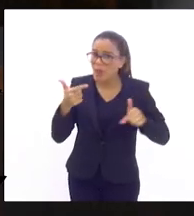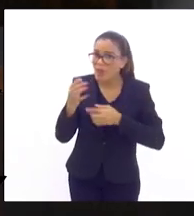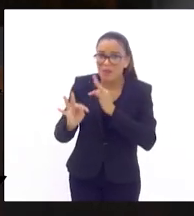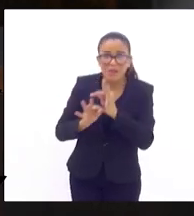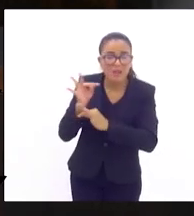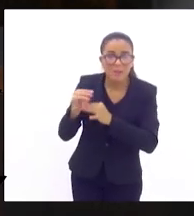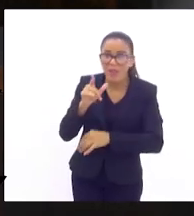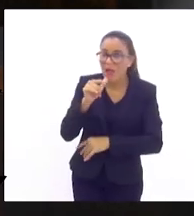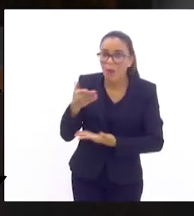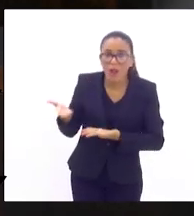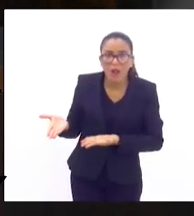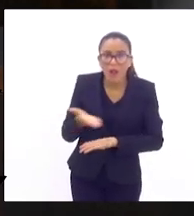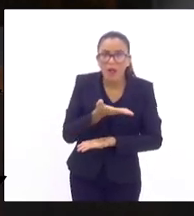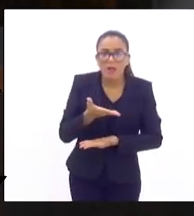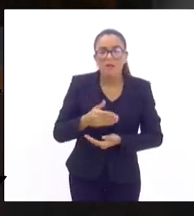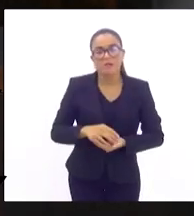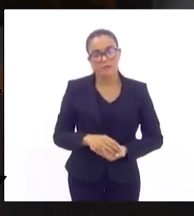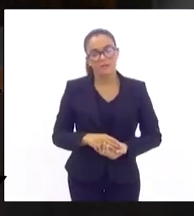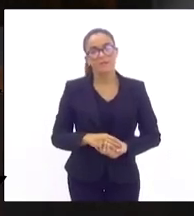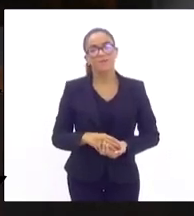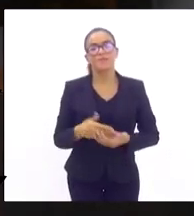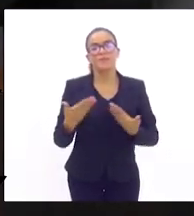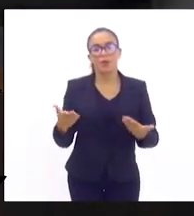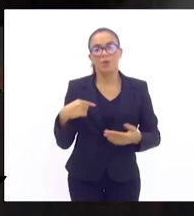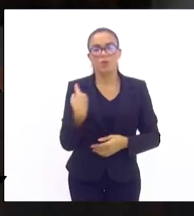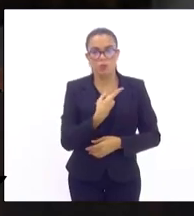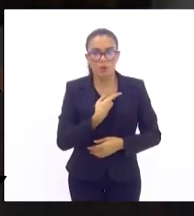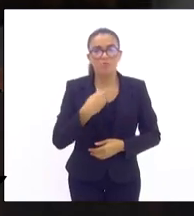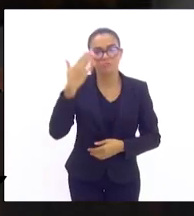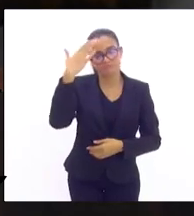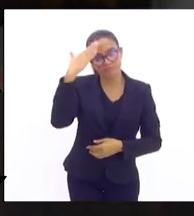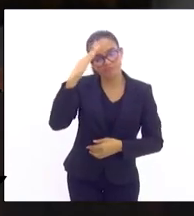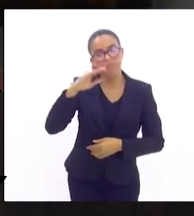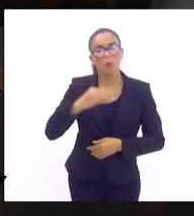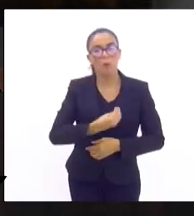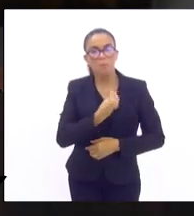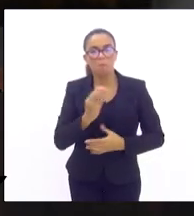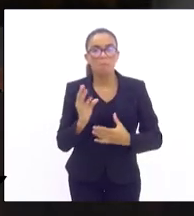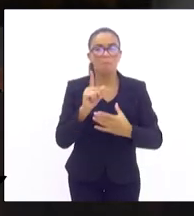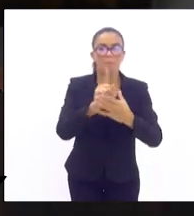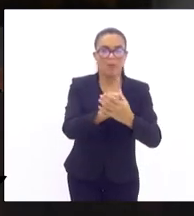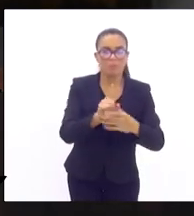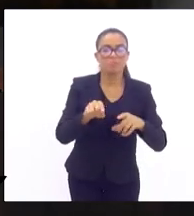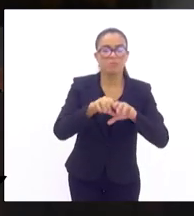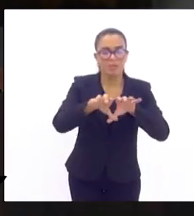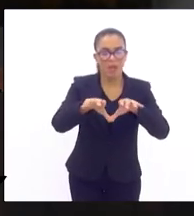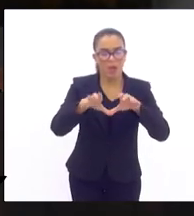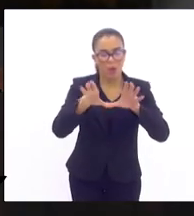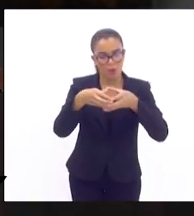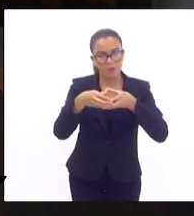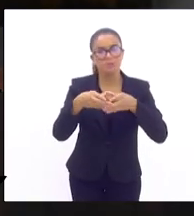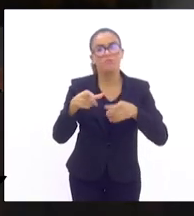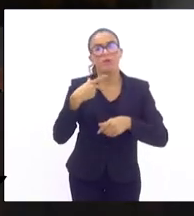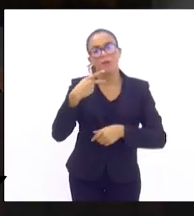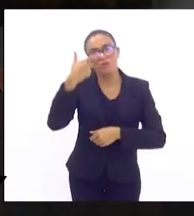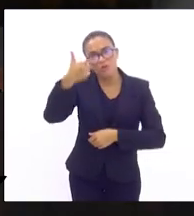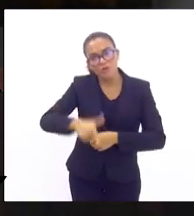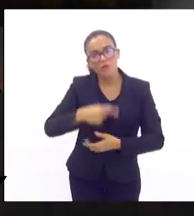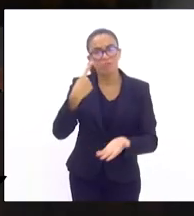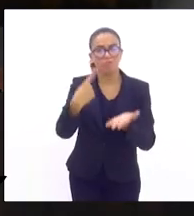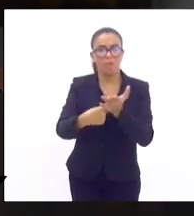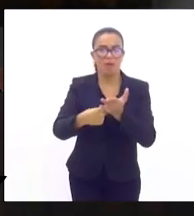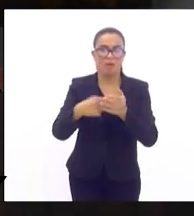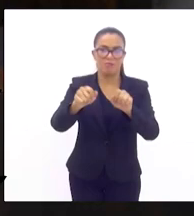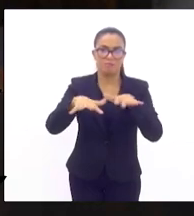sim, deputado Jari, esse entendimento, todos nós, como membros dessa comissão, de marcarmos uma outra audiência pública, separadamente,